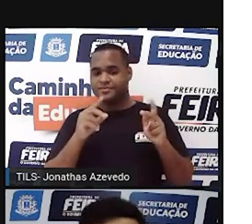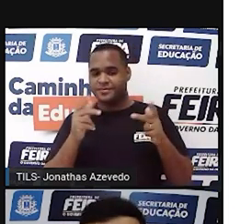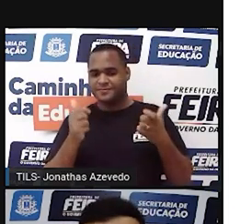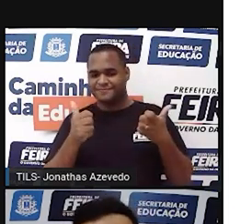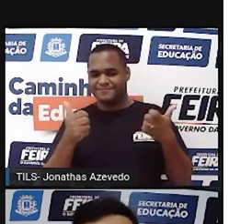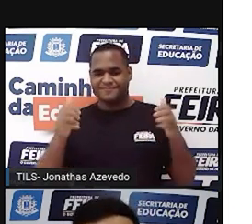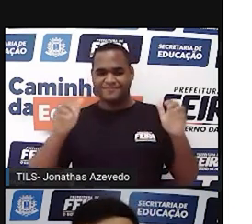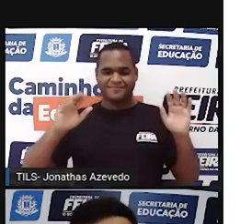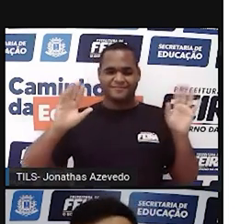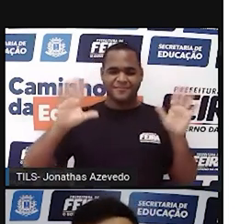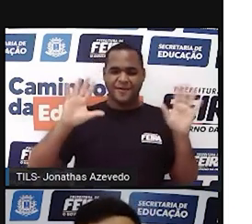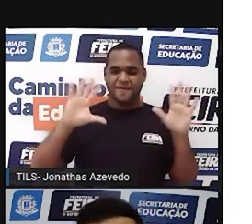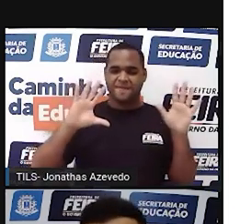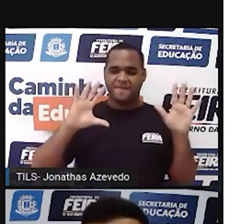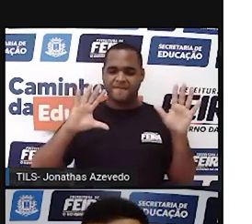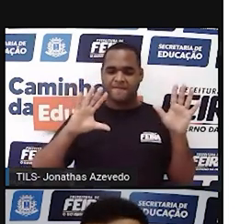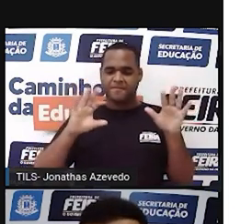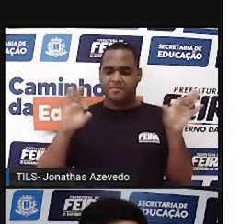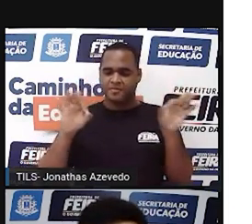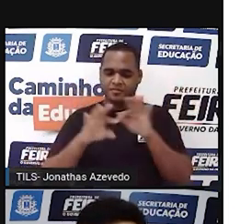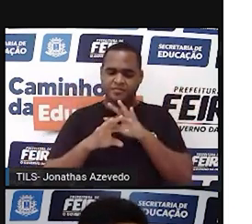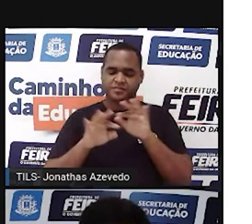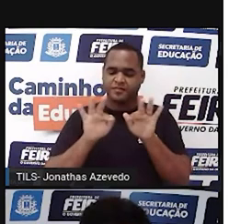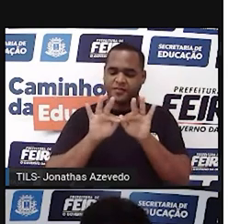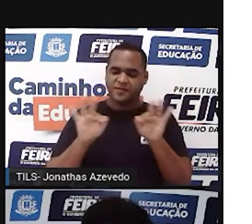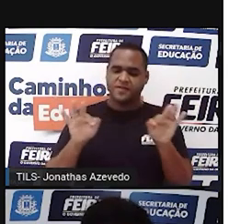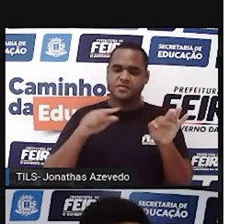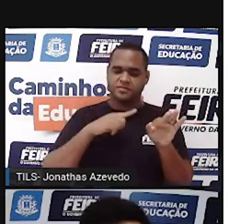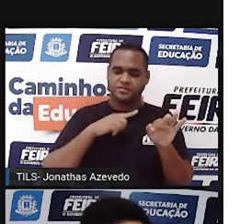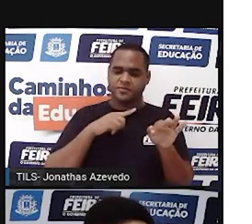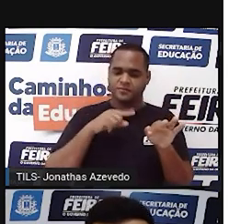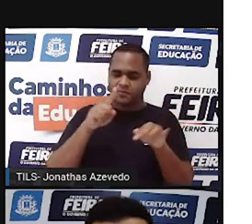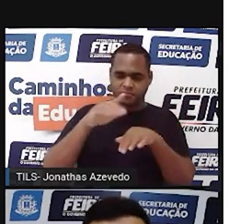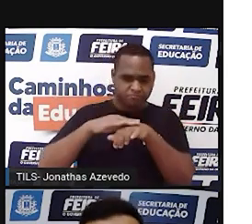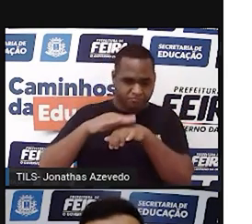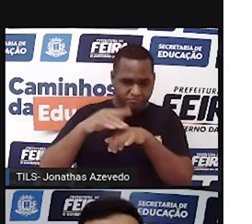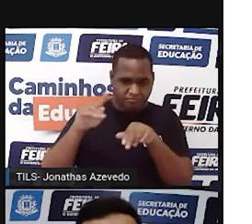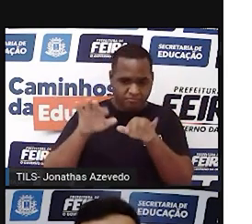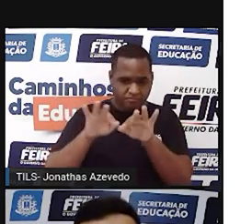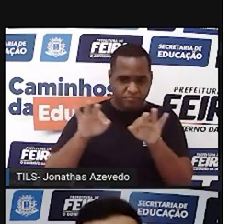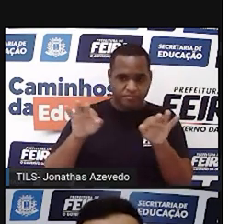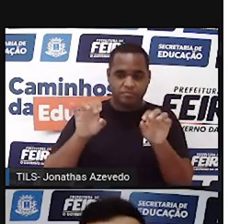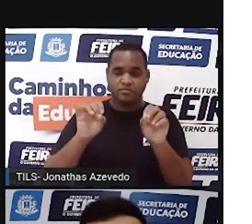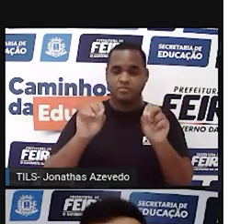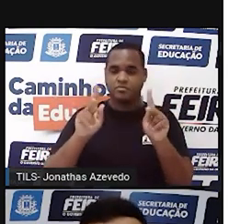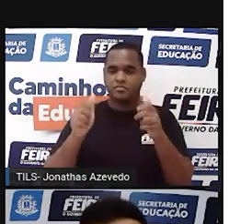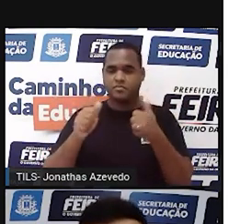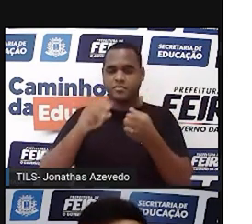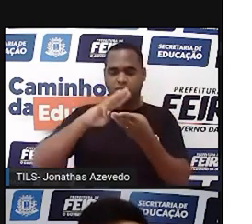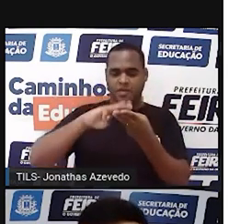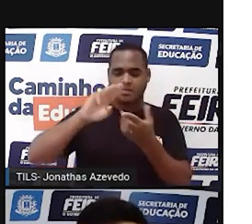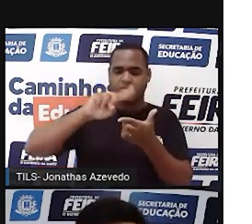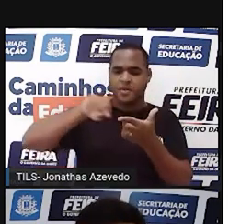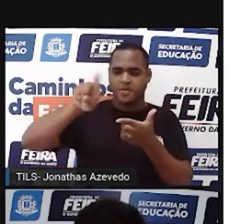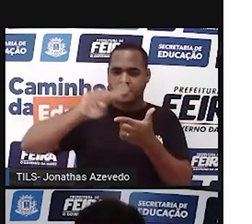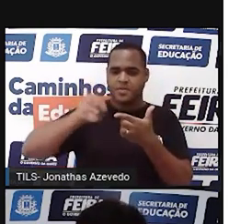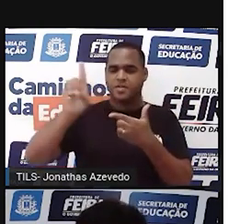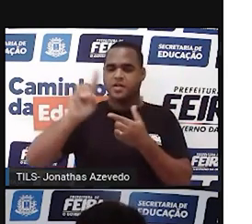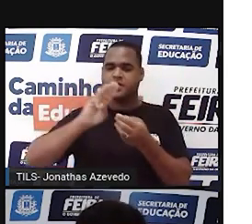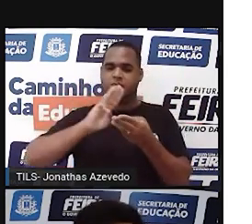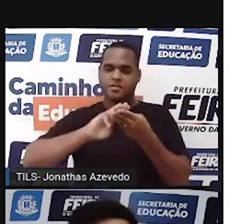a próxima. Para terminar, eu começo a frase. Você termina, esse é o nosso lema. Matemática não é problema,